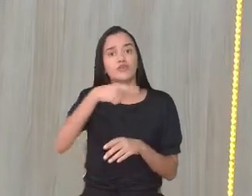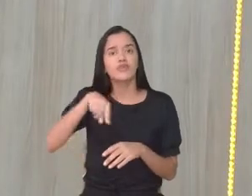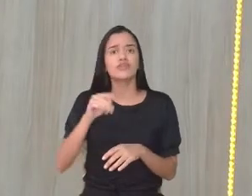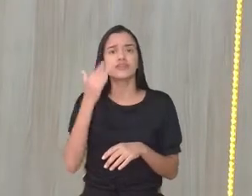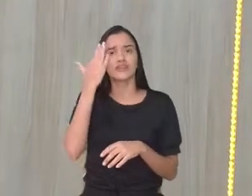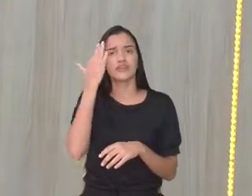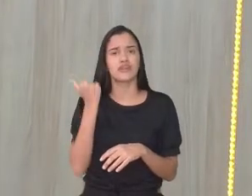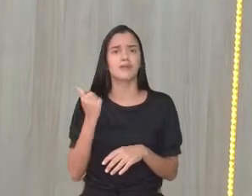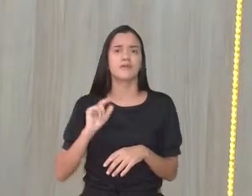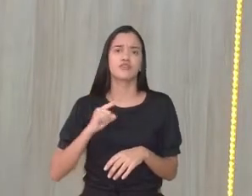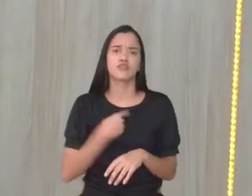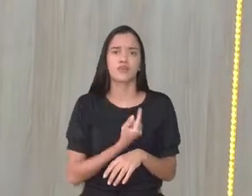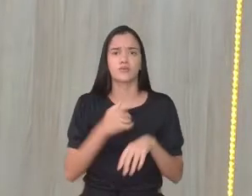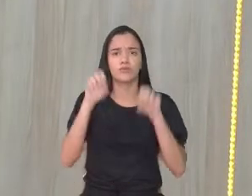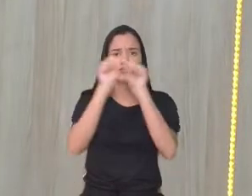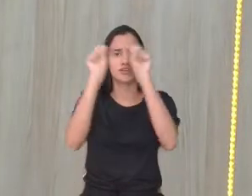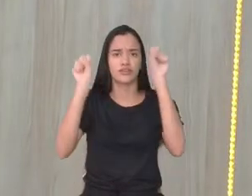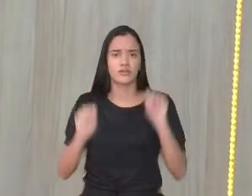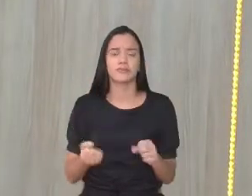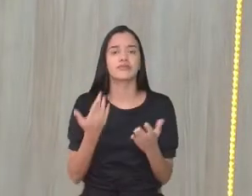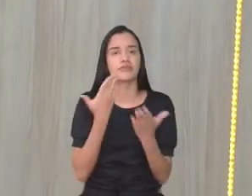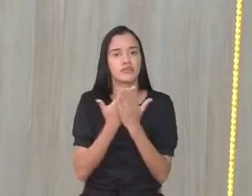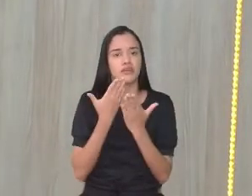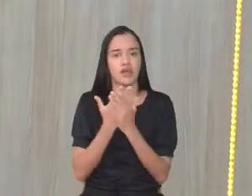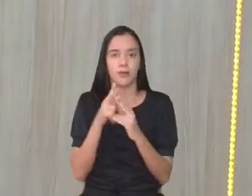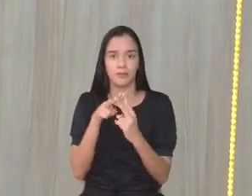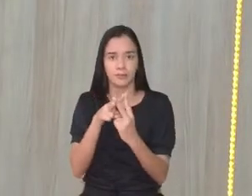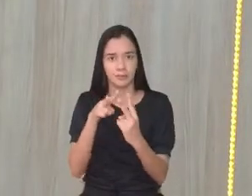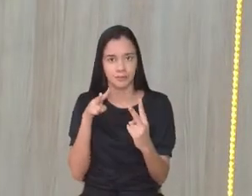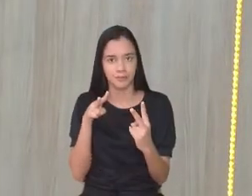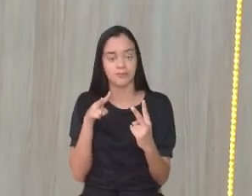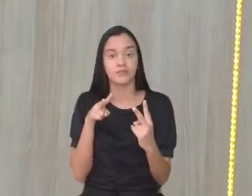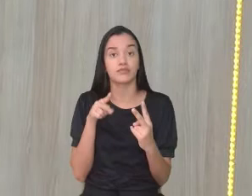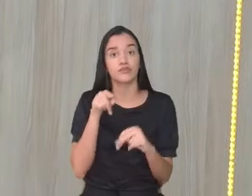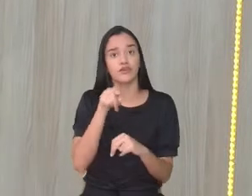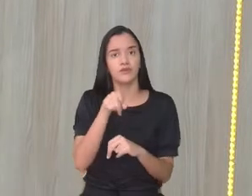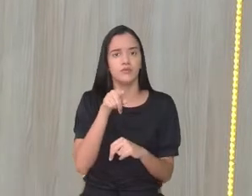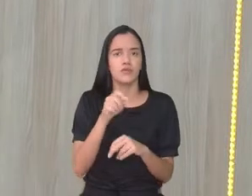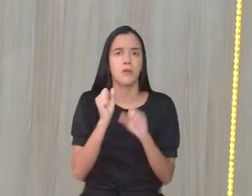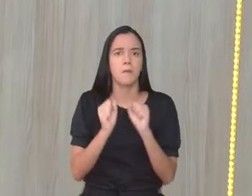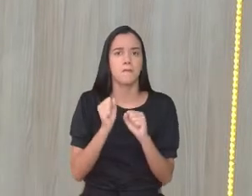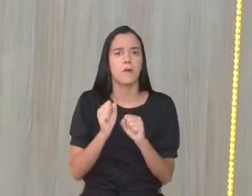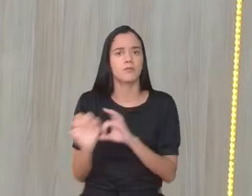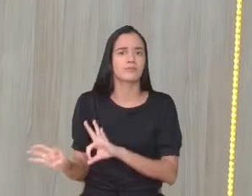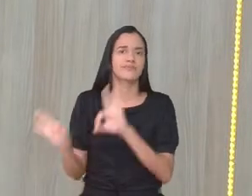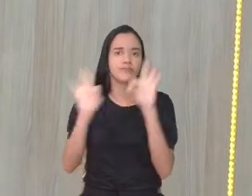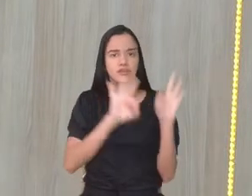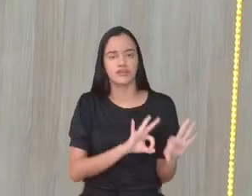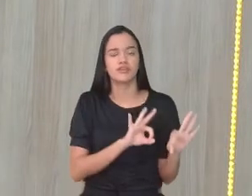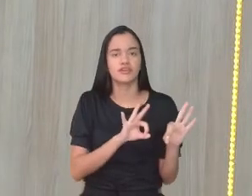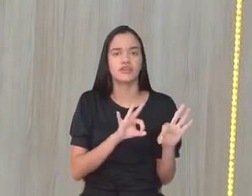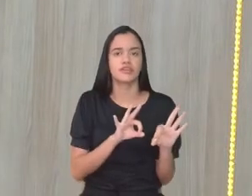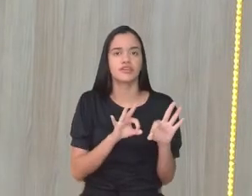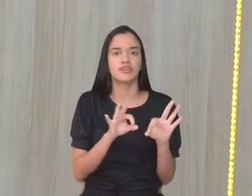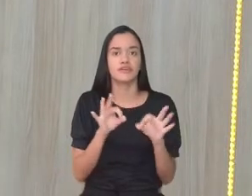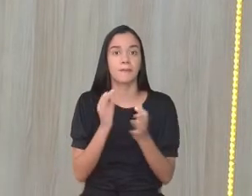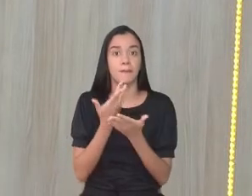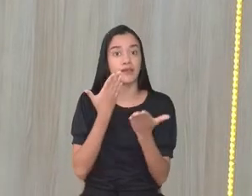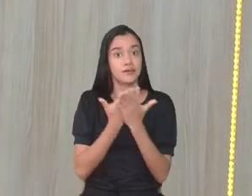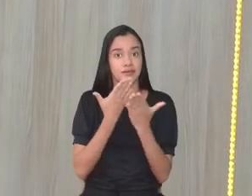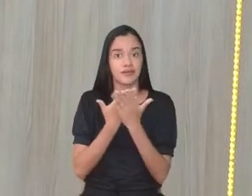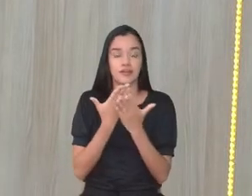sabe, o nosso sistema de aula é um sistema de aula digital, onde você pode assistir e acompanhar aí a nossa